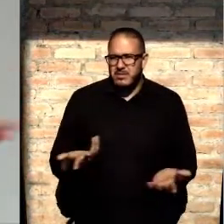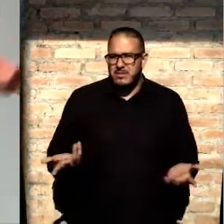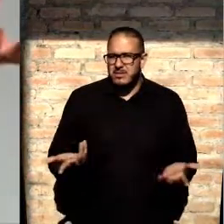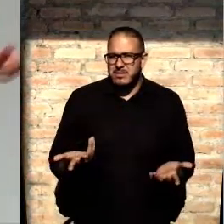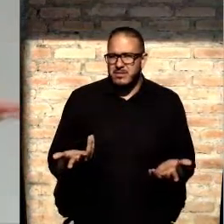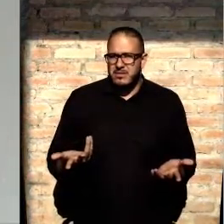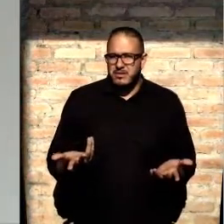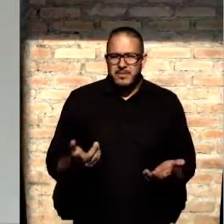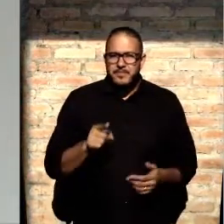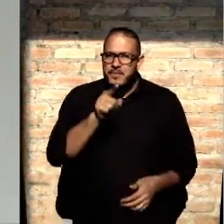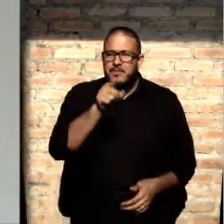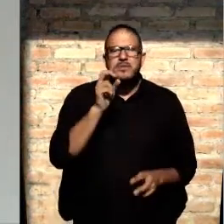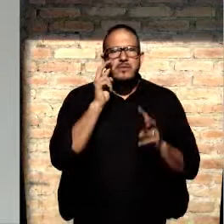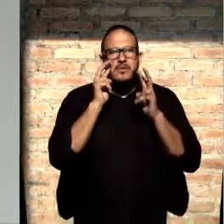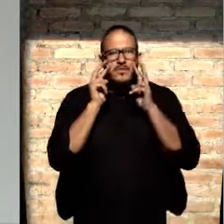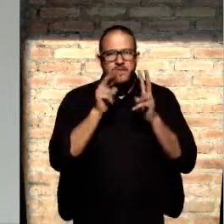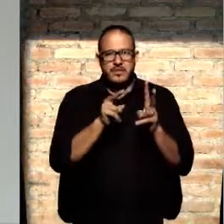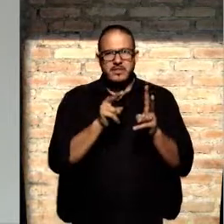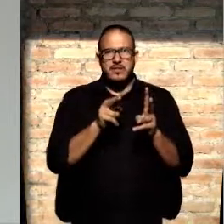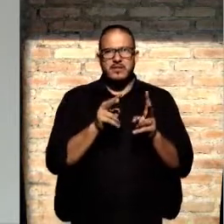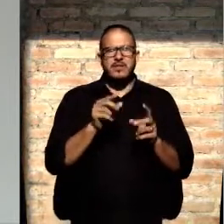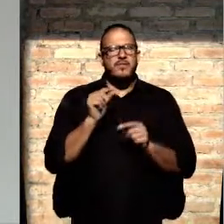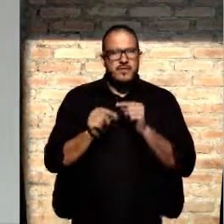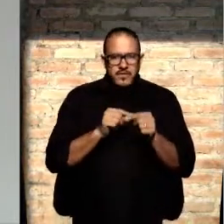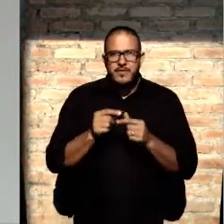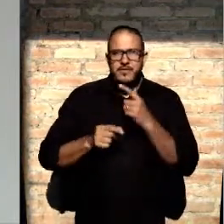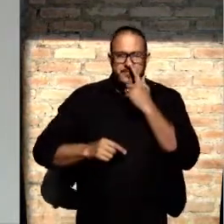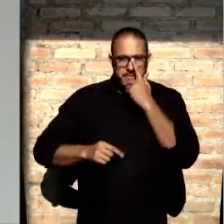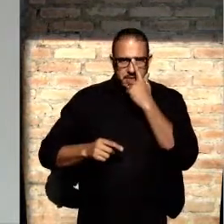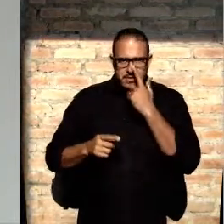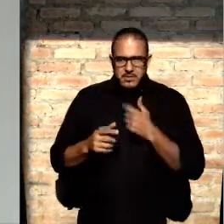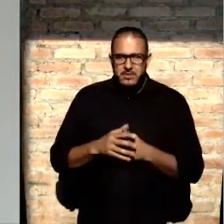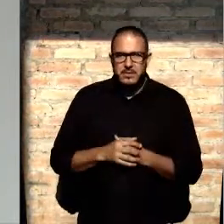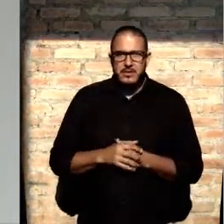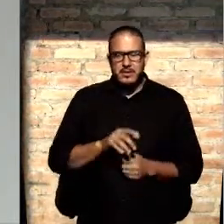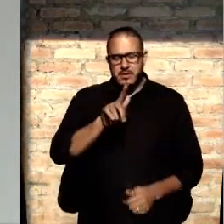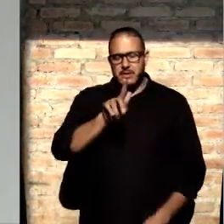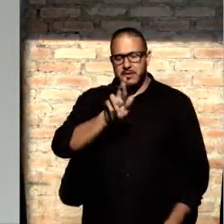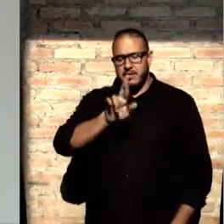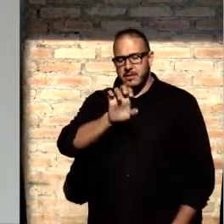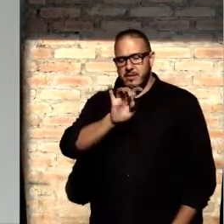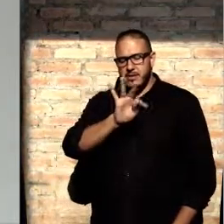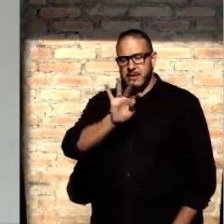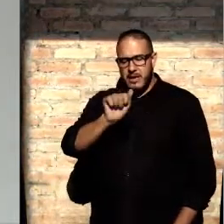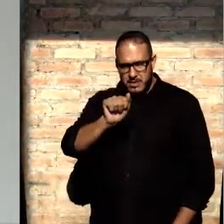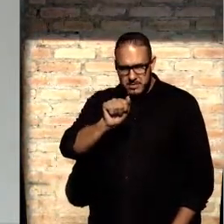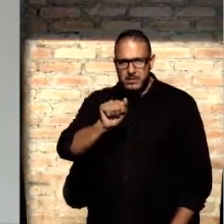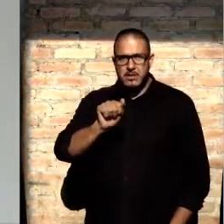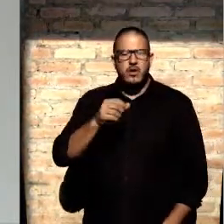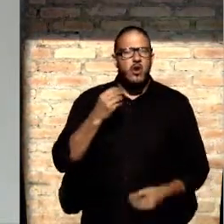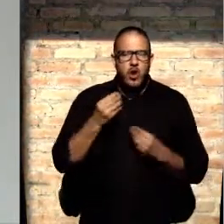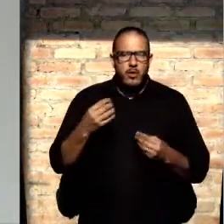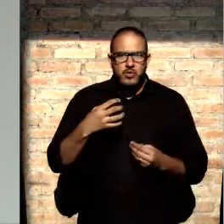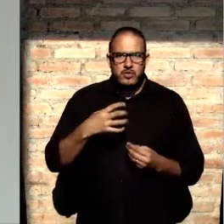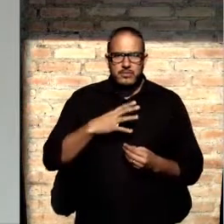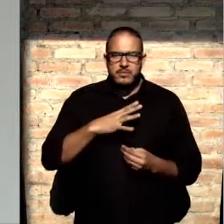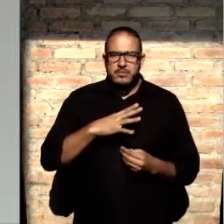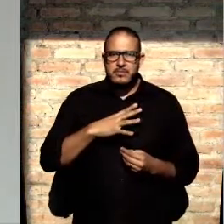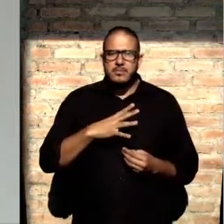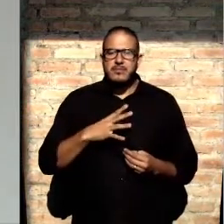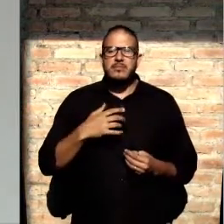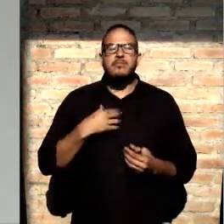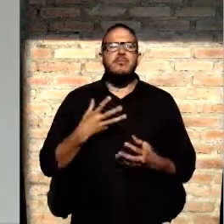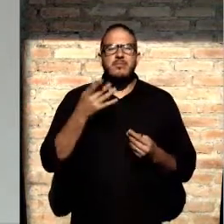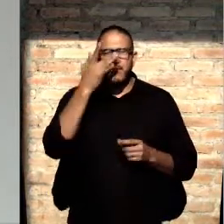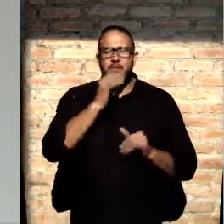quando você vê a greta falar como se atreve vem é um grande sinal para nós